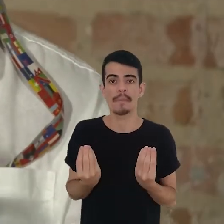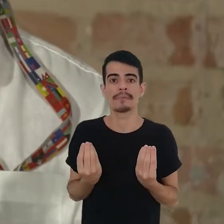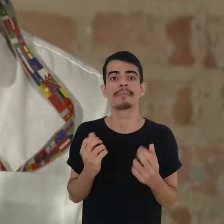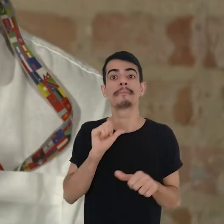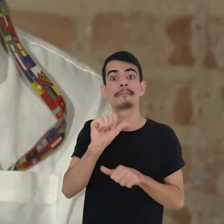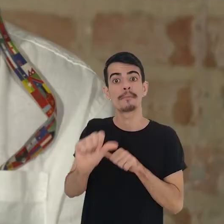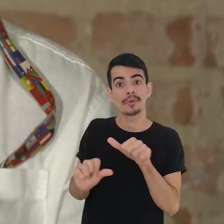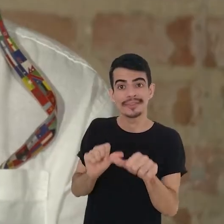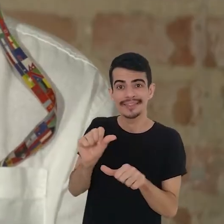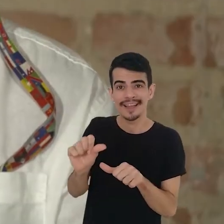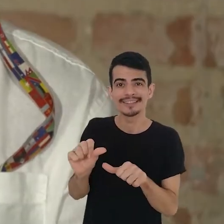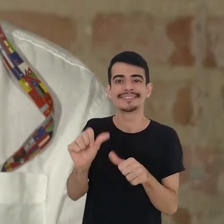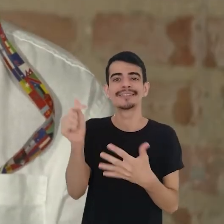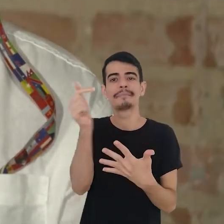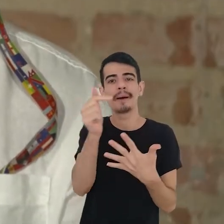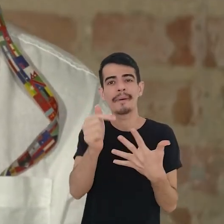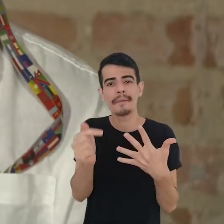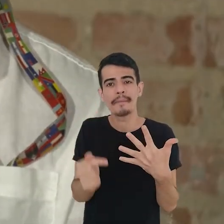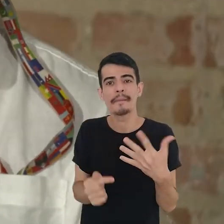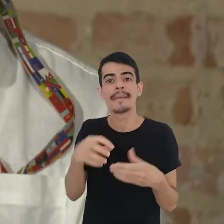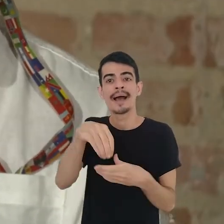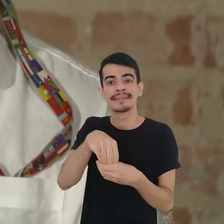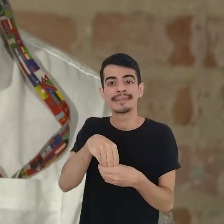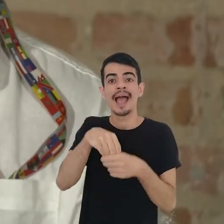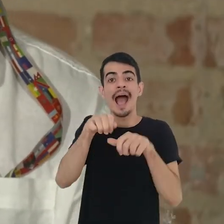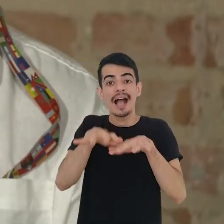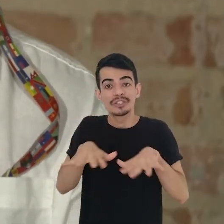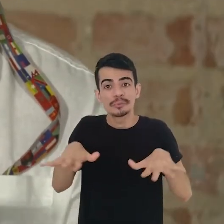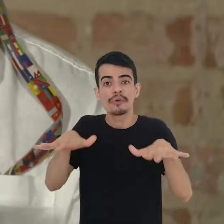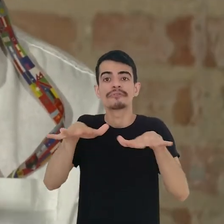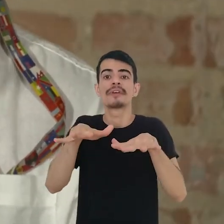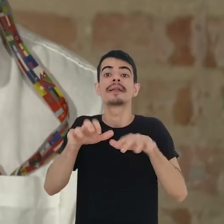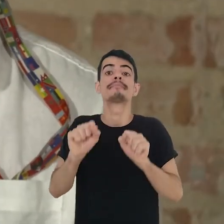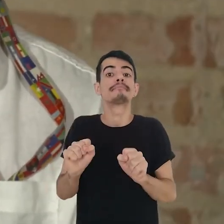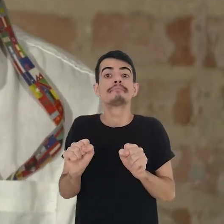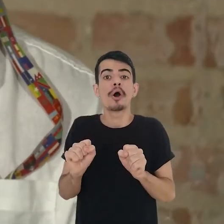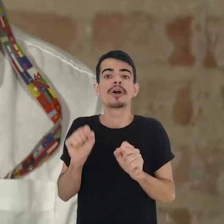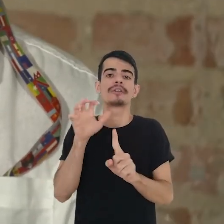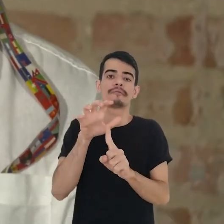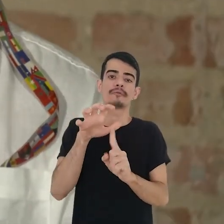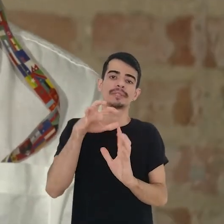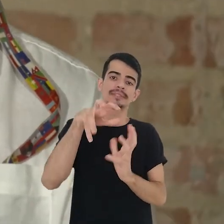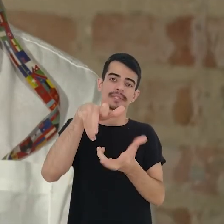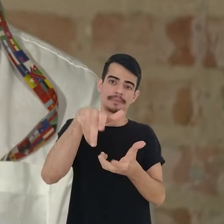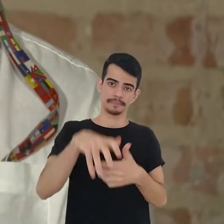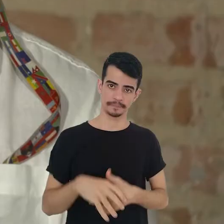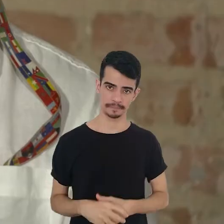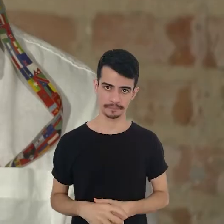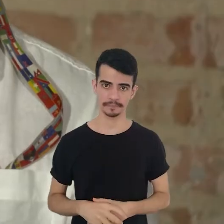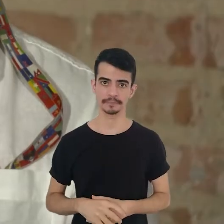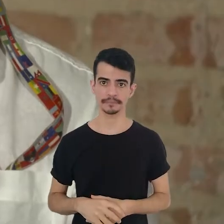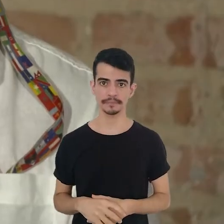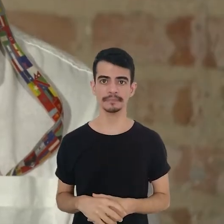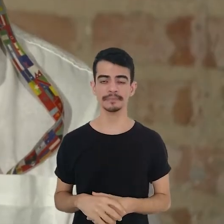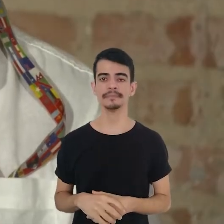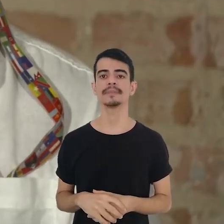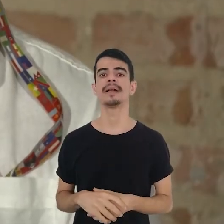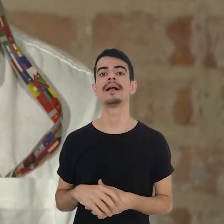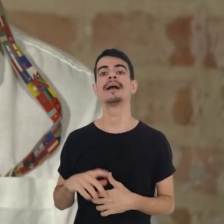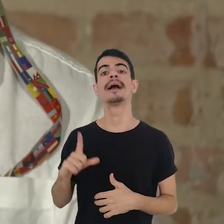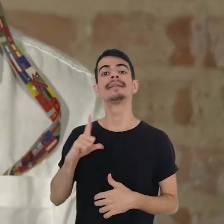mudanças na composição da atmosfera podem causar em nível global. Esses